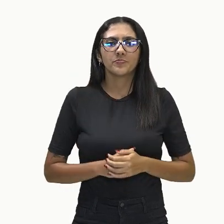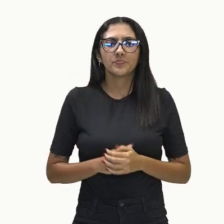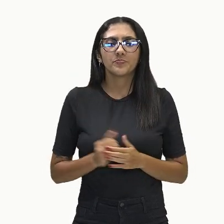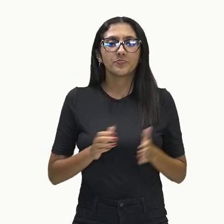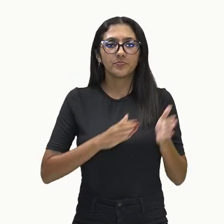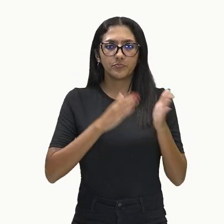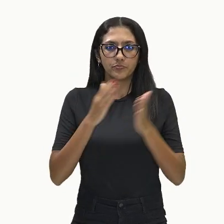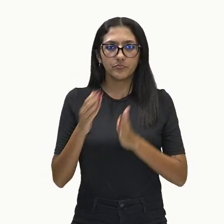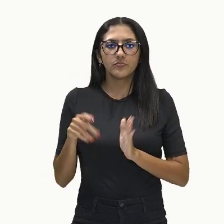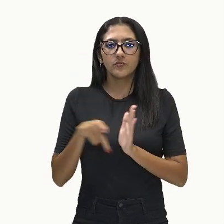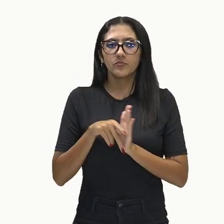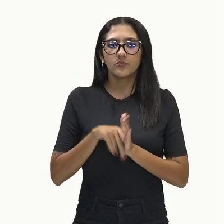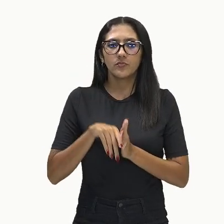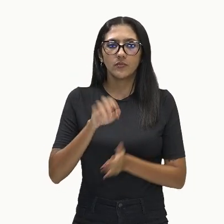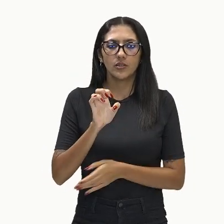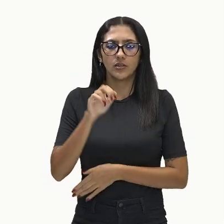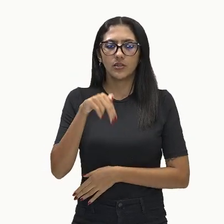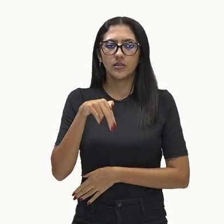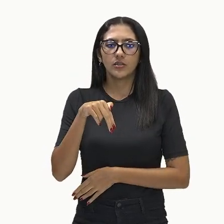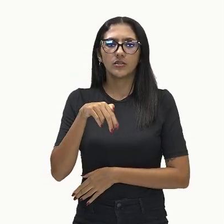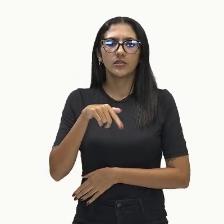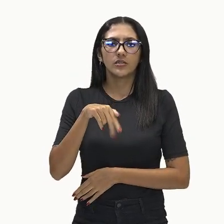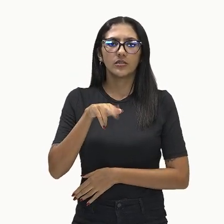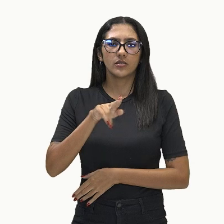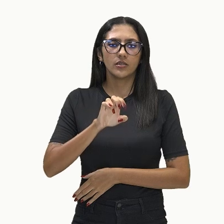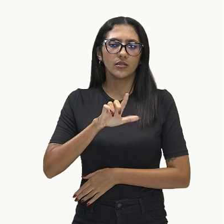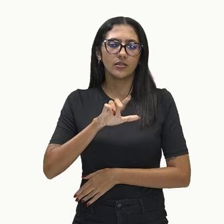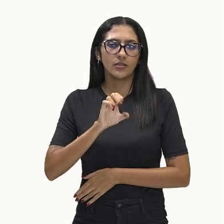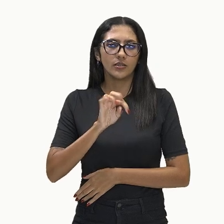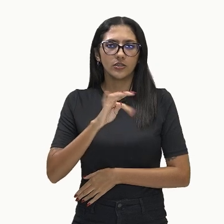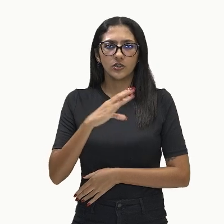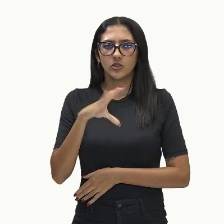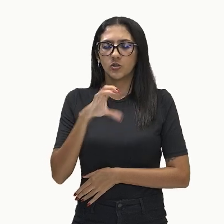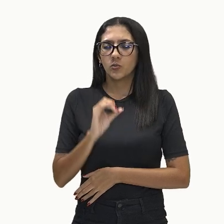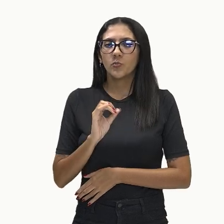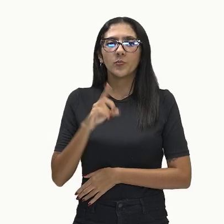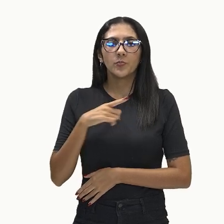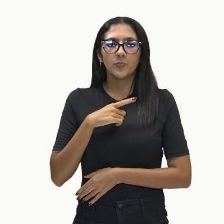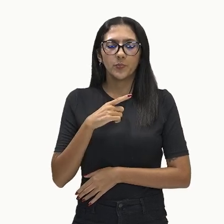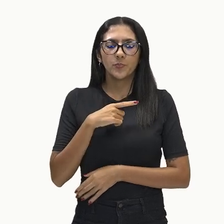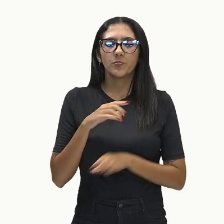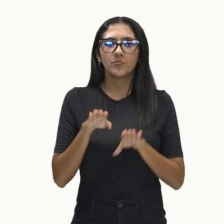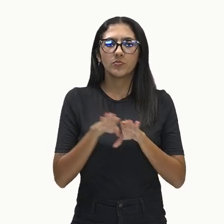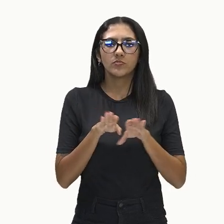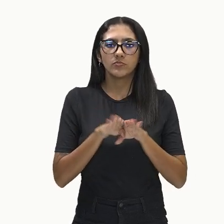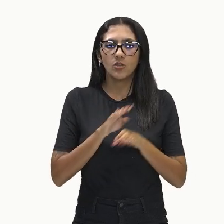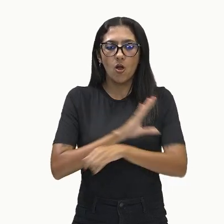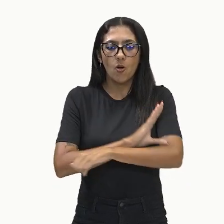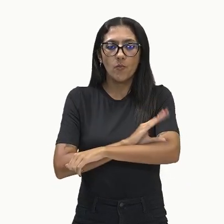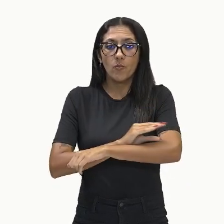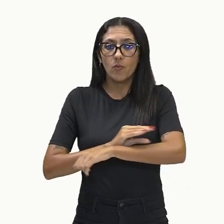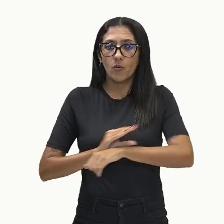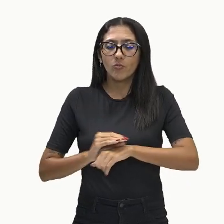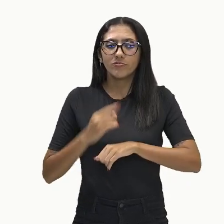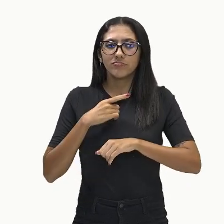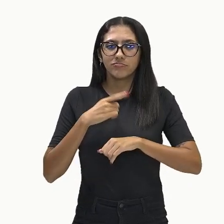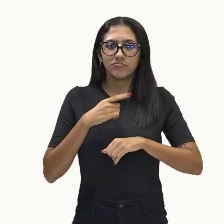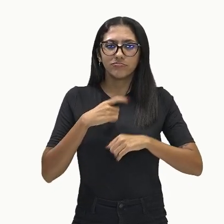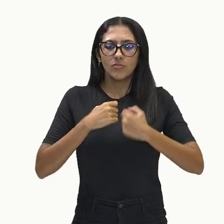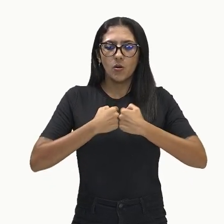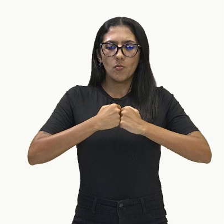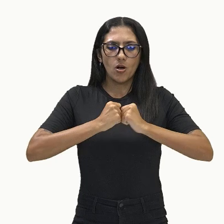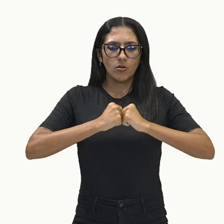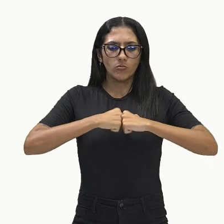estriado esquelético, que é o que compõe os nossos músculos, que faz a ligação dos